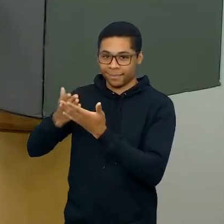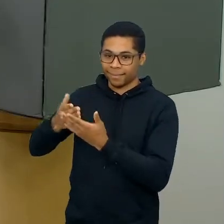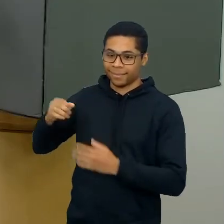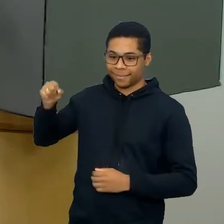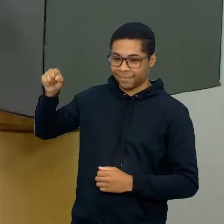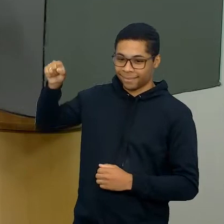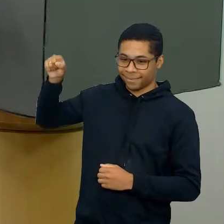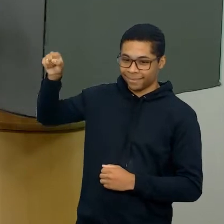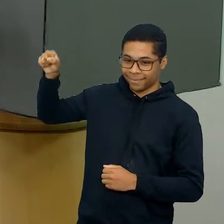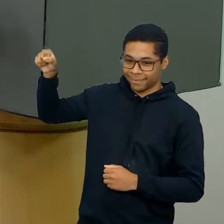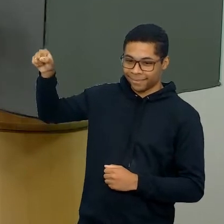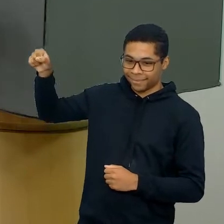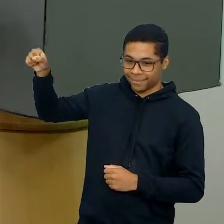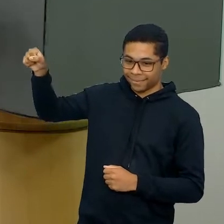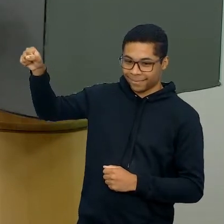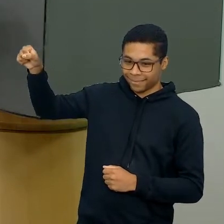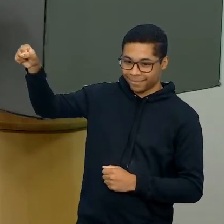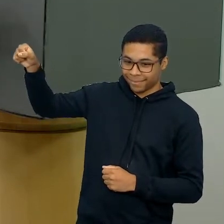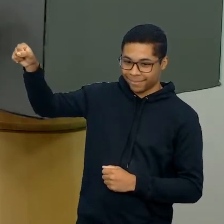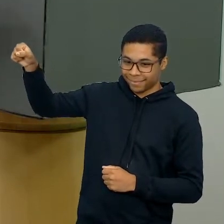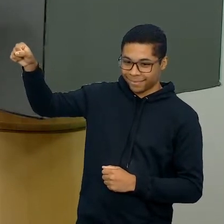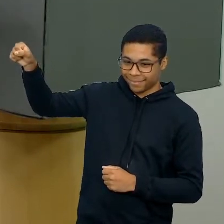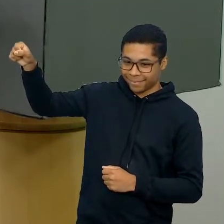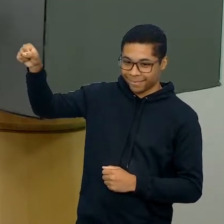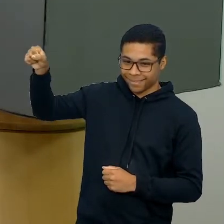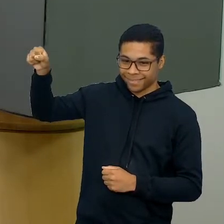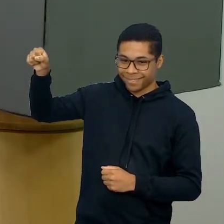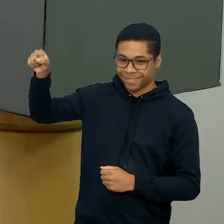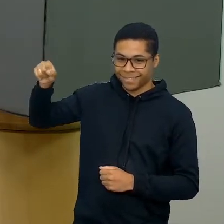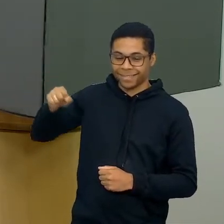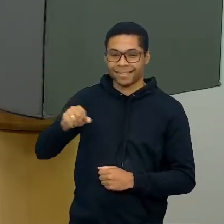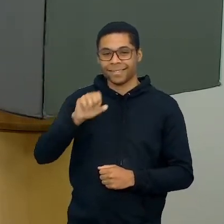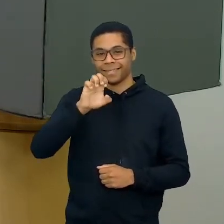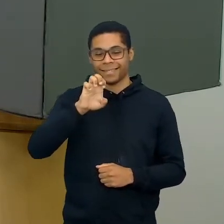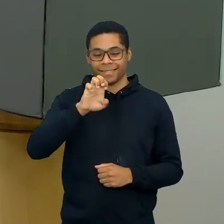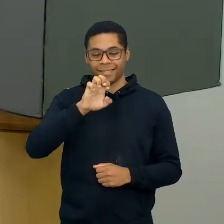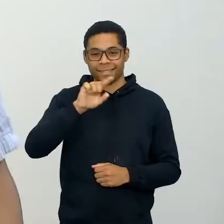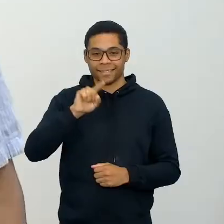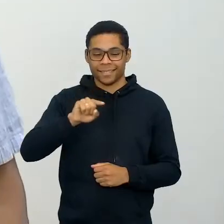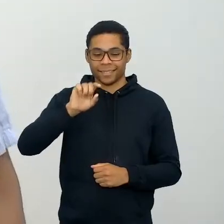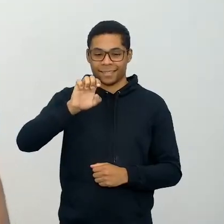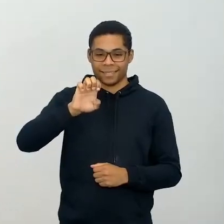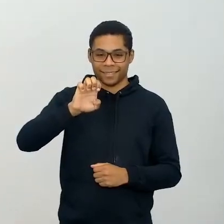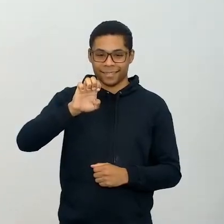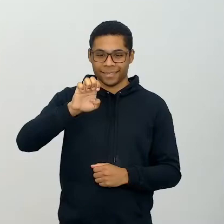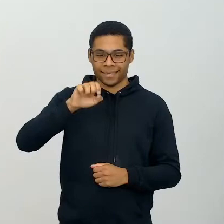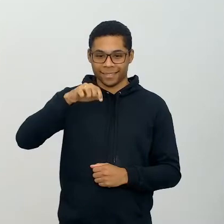ó, vamos ver se a gente consegue isso, ó, é o Ezequiel,